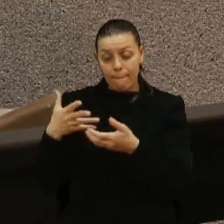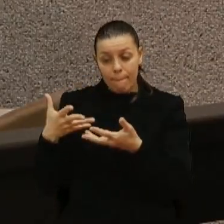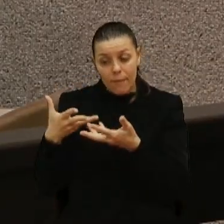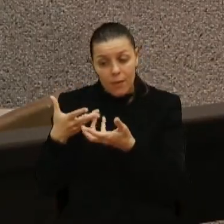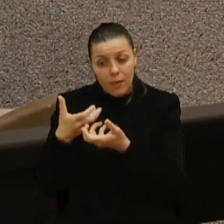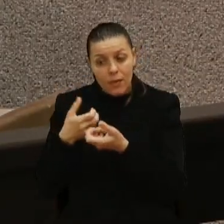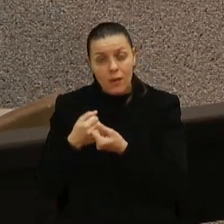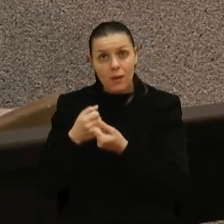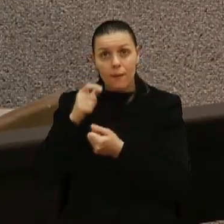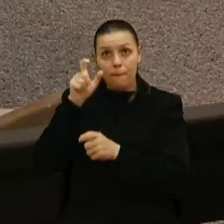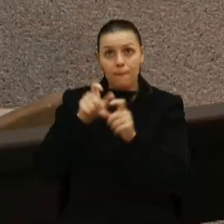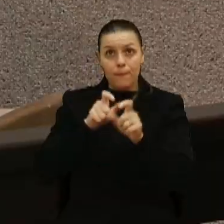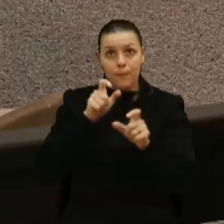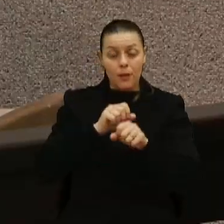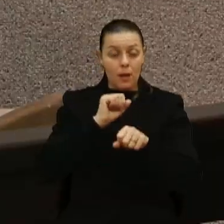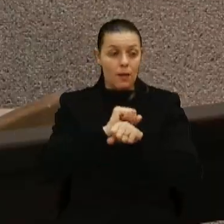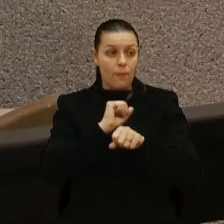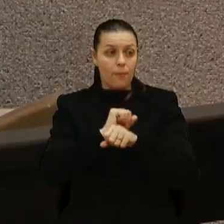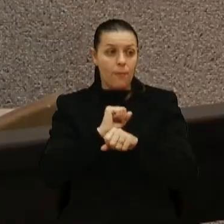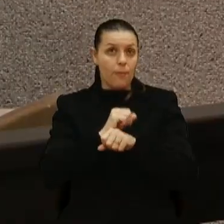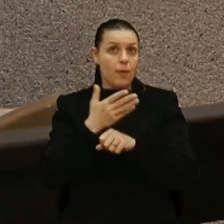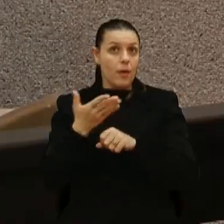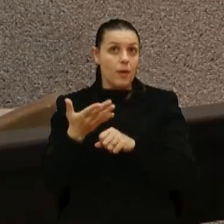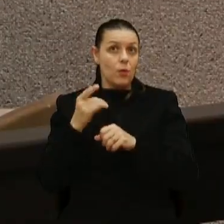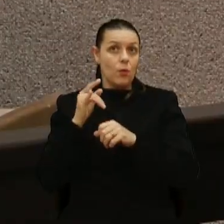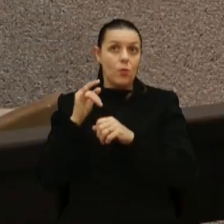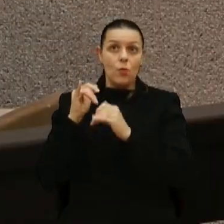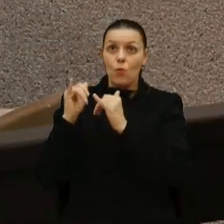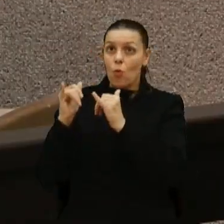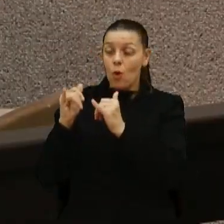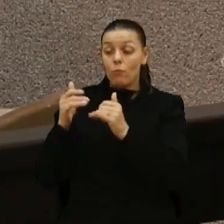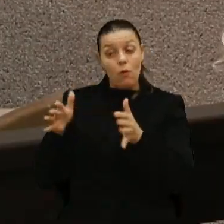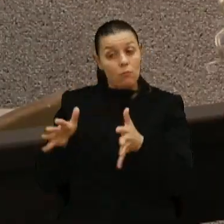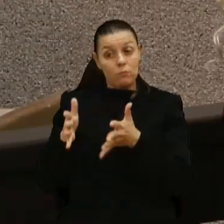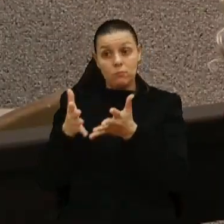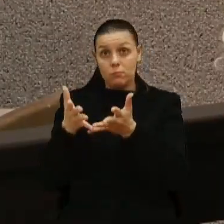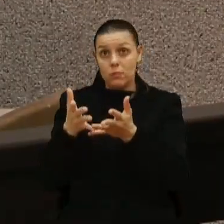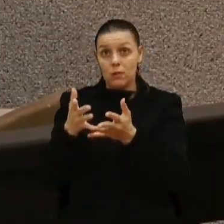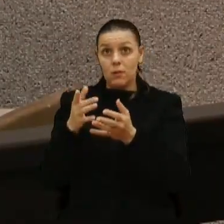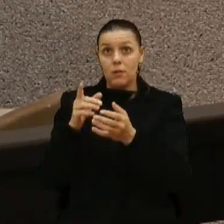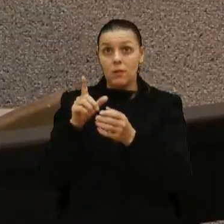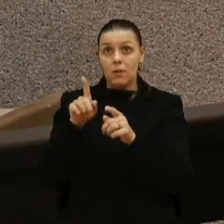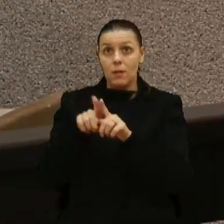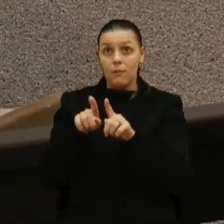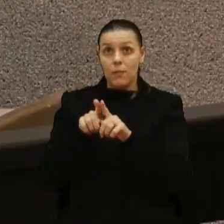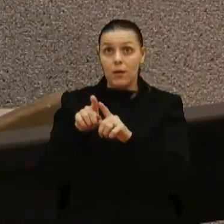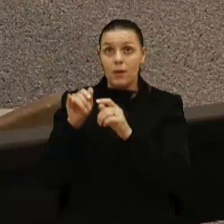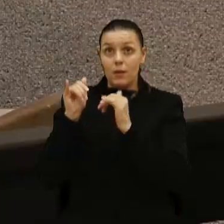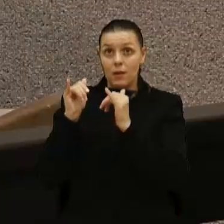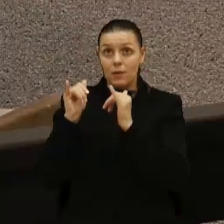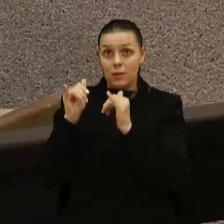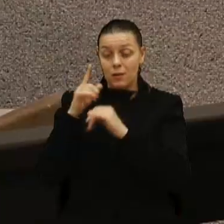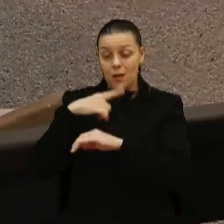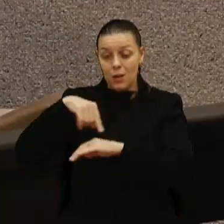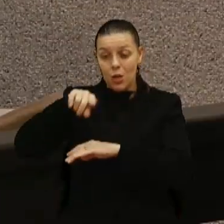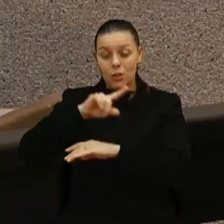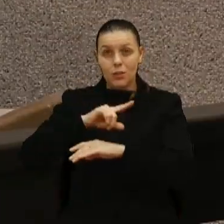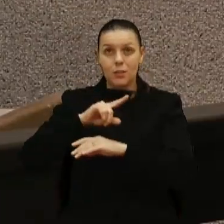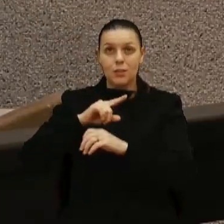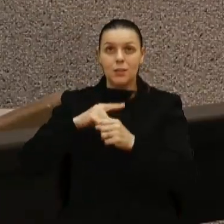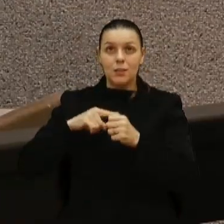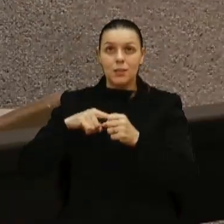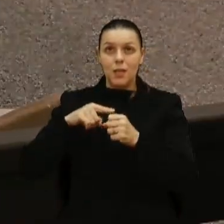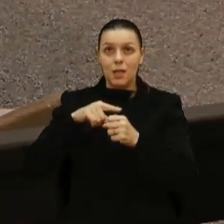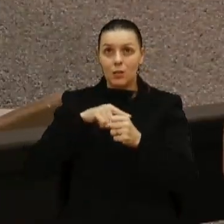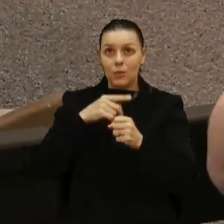acolhedoras para as pessoas que aguardam o ônibus e que isso é um incentivo para as pessoas andarem de ônibus na nossa cidade. E como